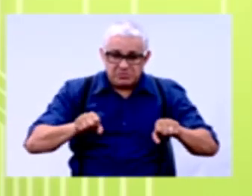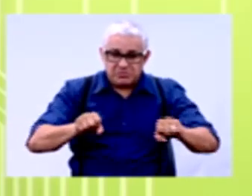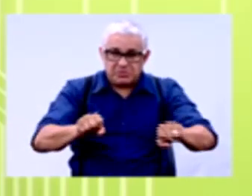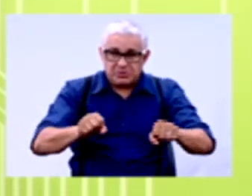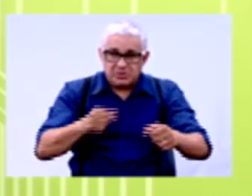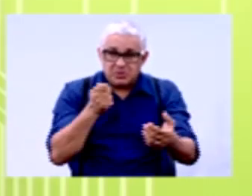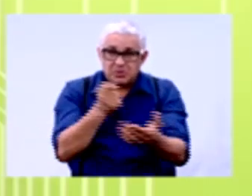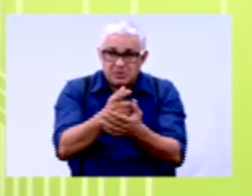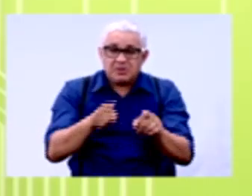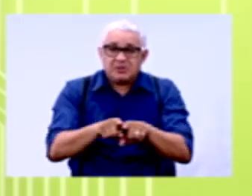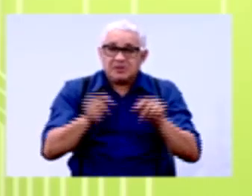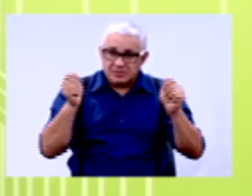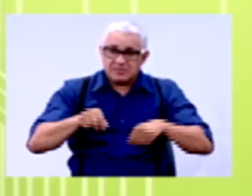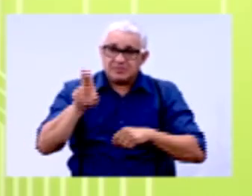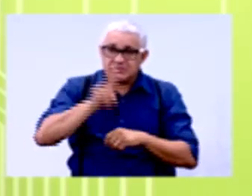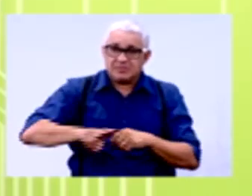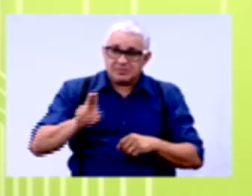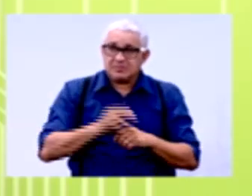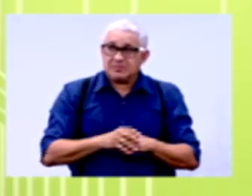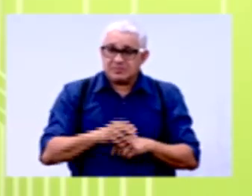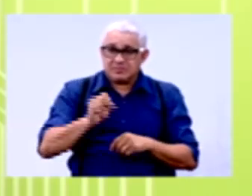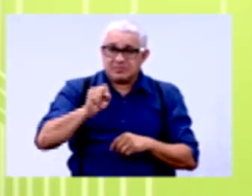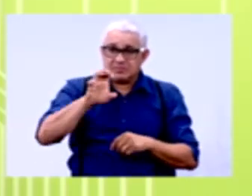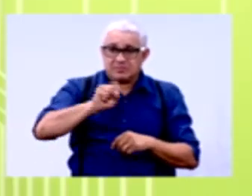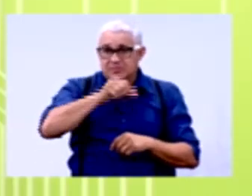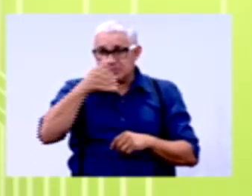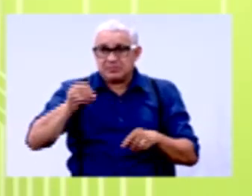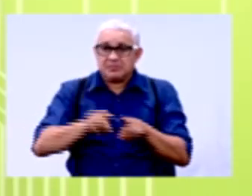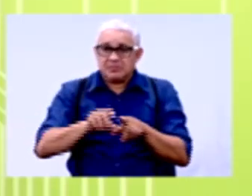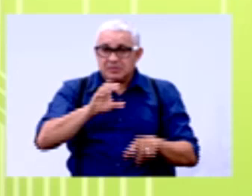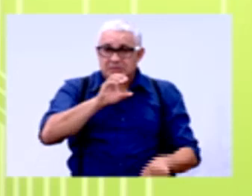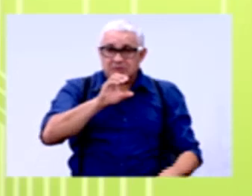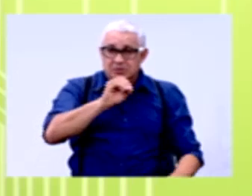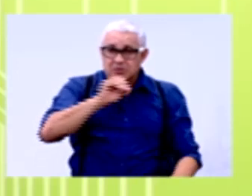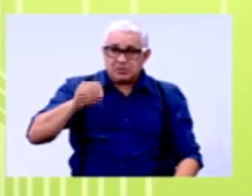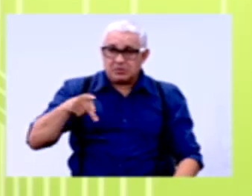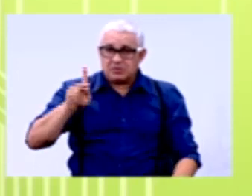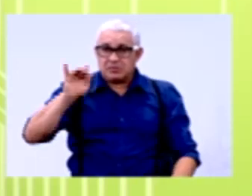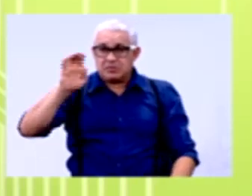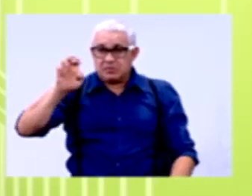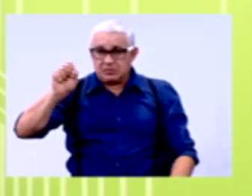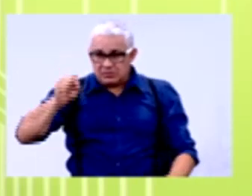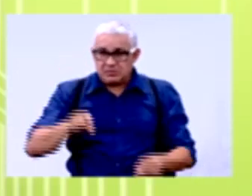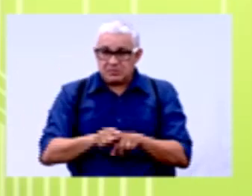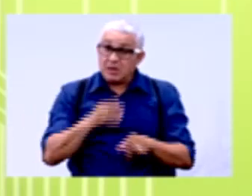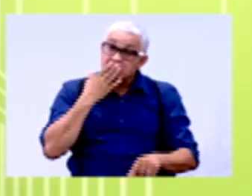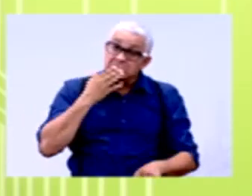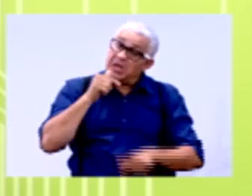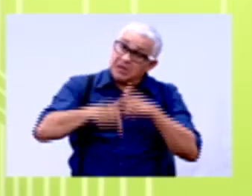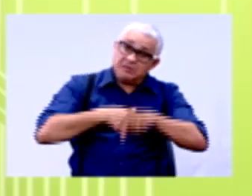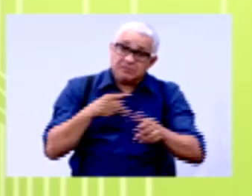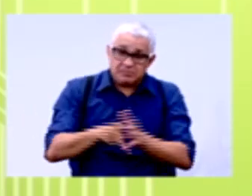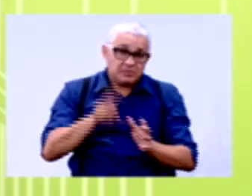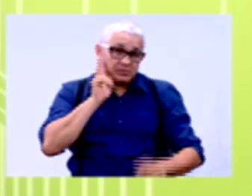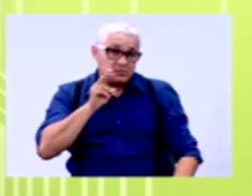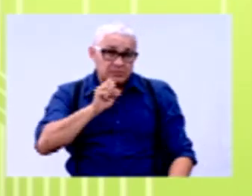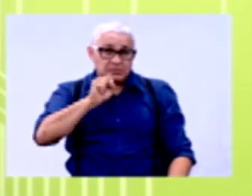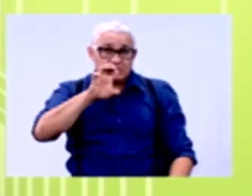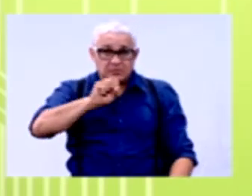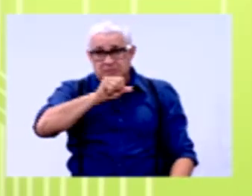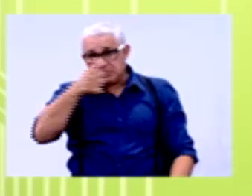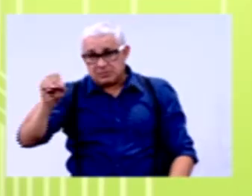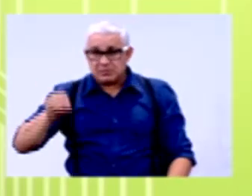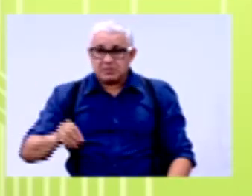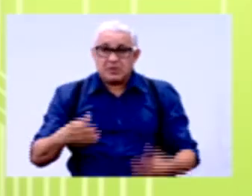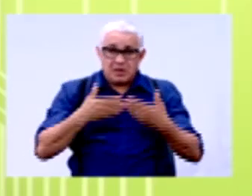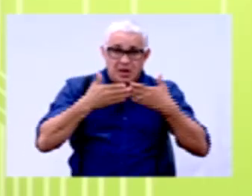pode ser usado, né? Tanto sessão quanto cookie. Enfim, são formatos de se trabalhar, né? Lembrando que sessão se você